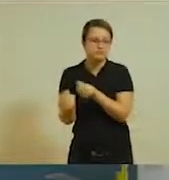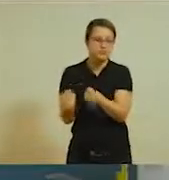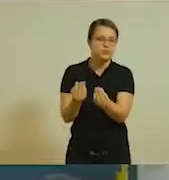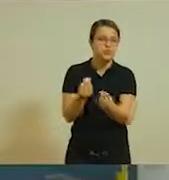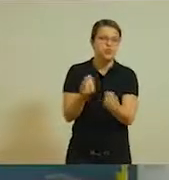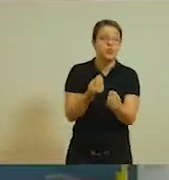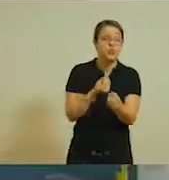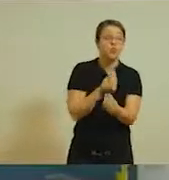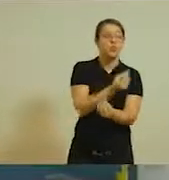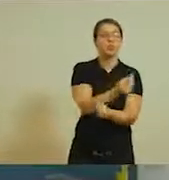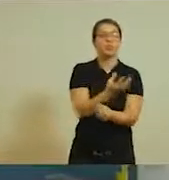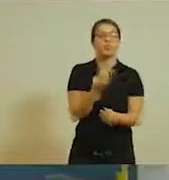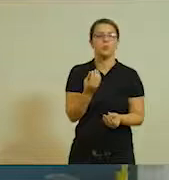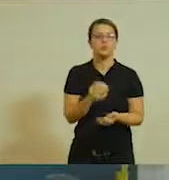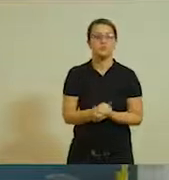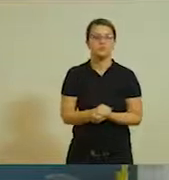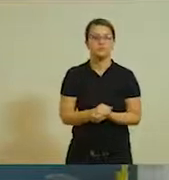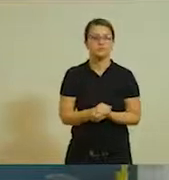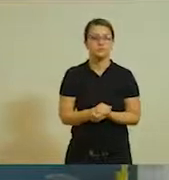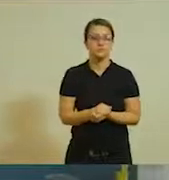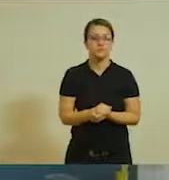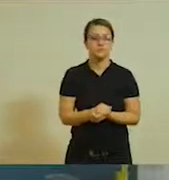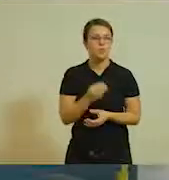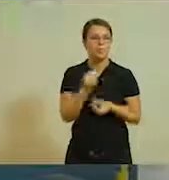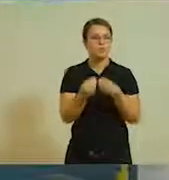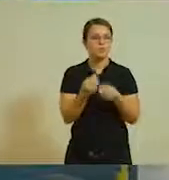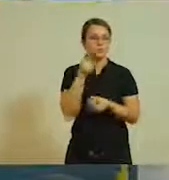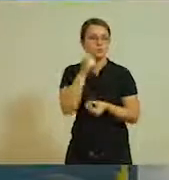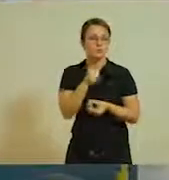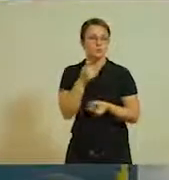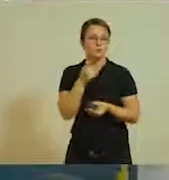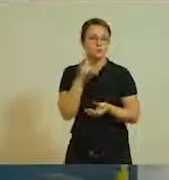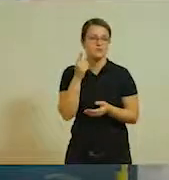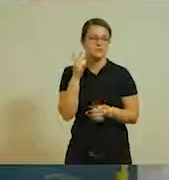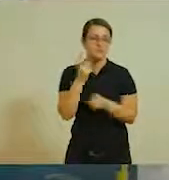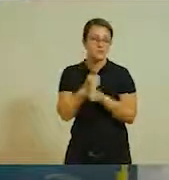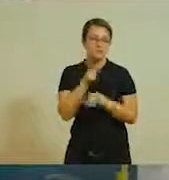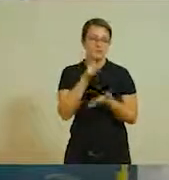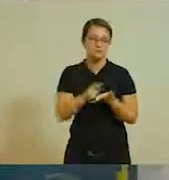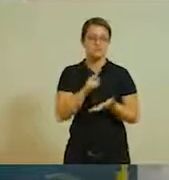só a resposta, coloque como você chegou ao resultado.